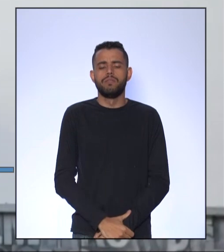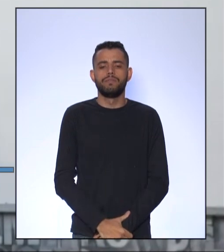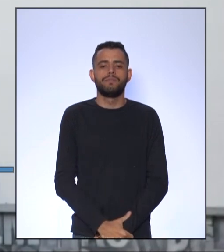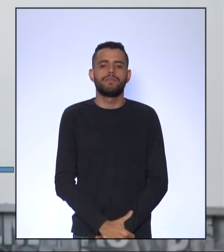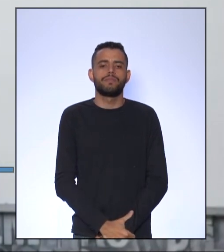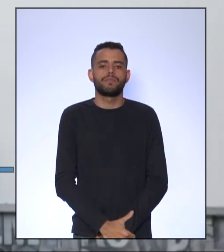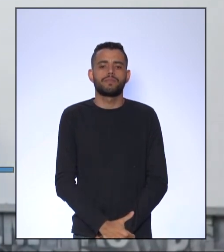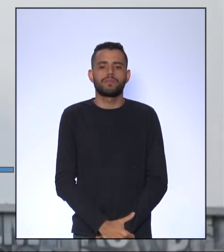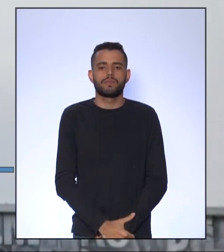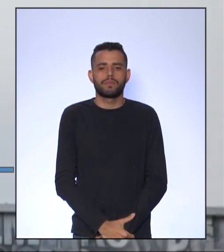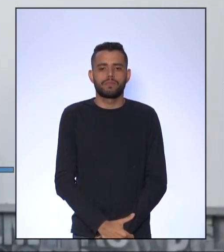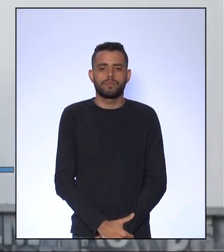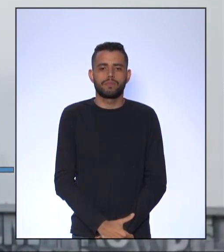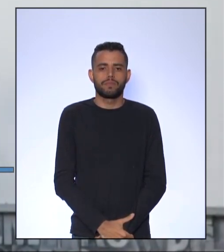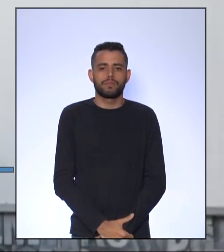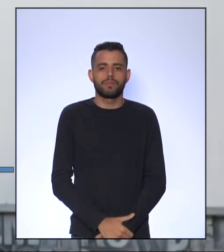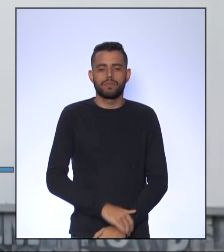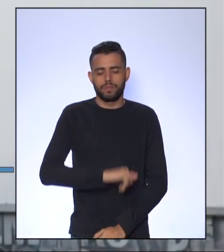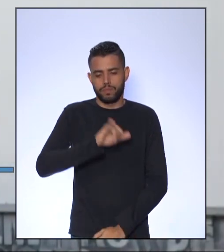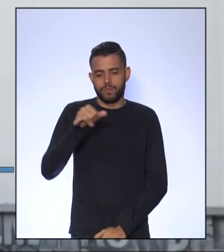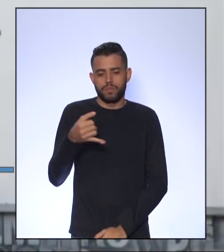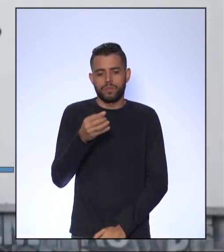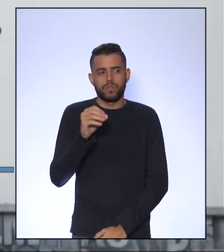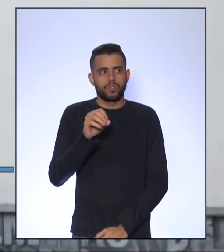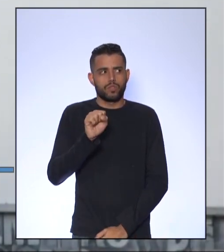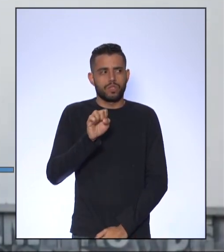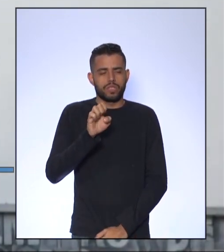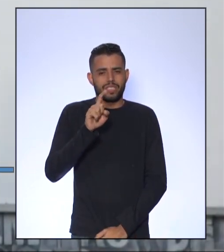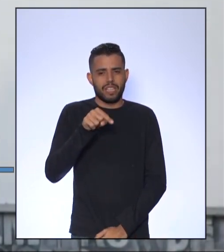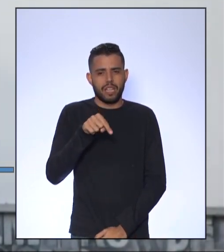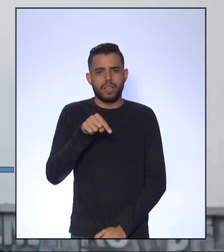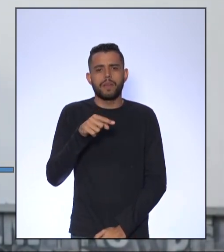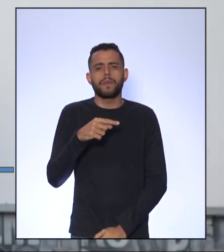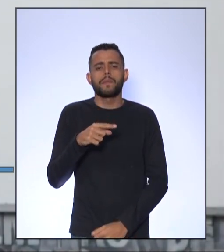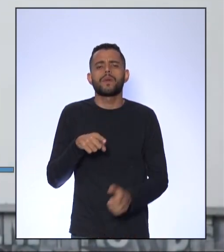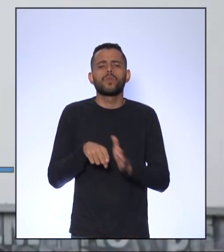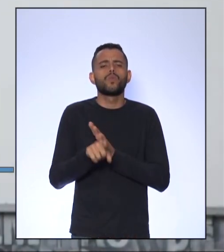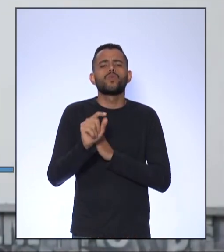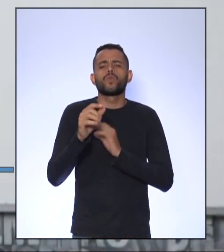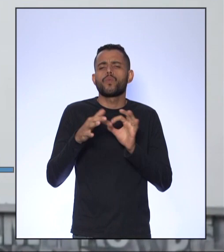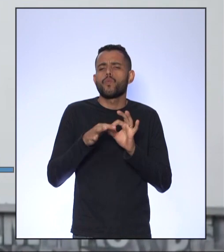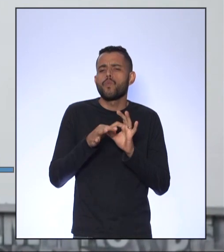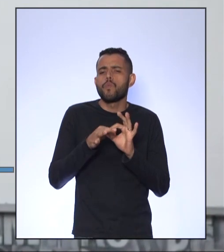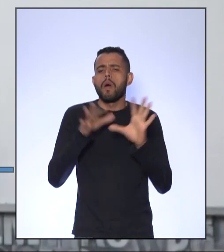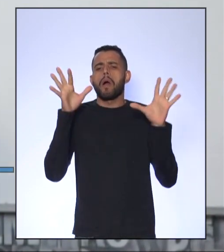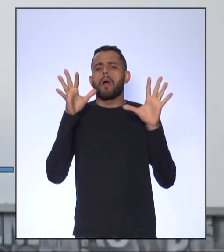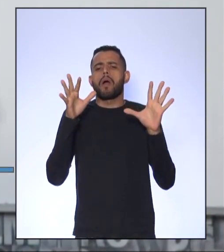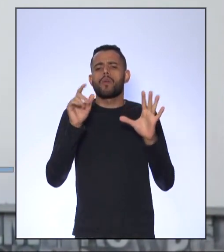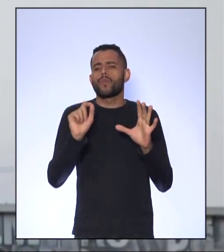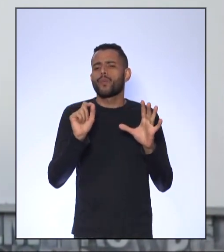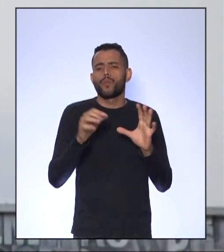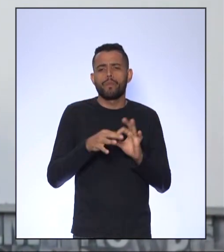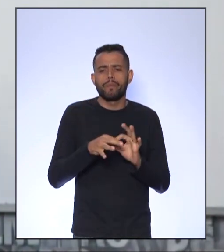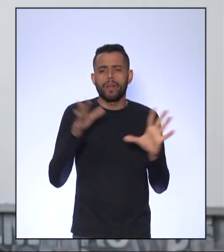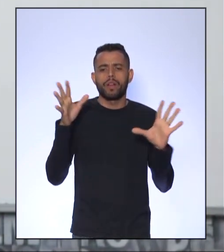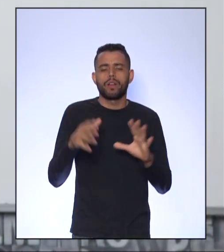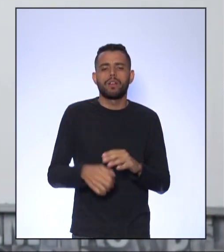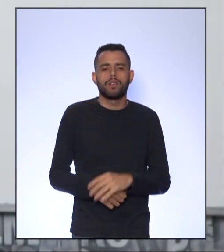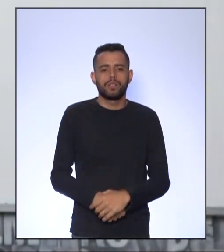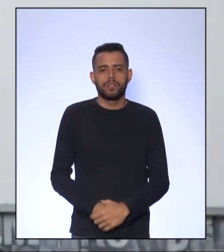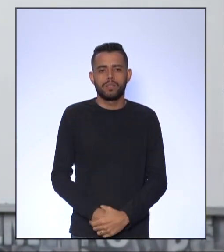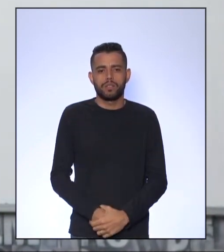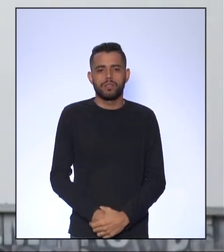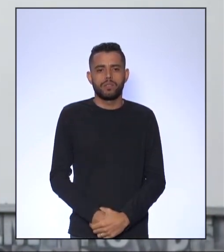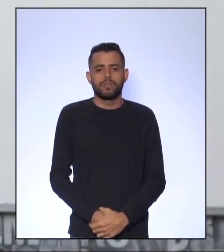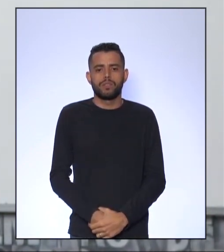aqui. José Henrique pergunta o que é a ruptura. José Henrique, a ruptura que